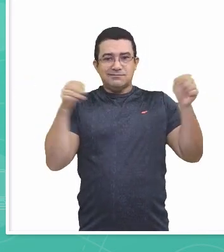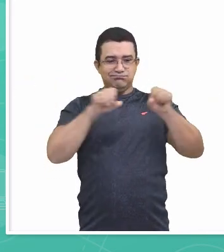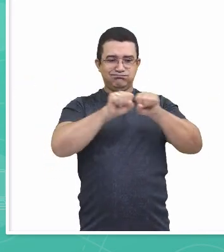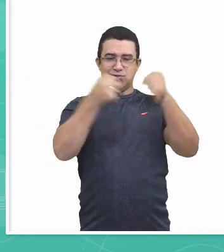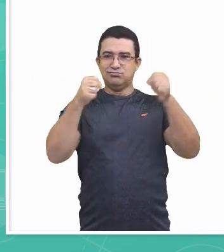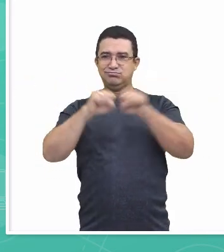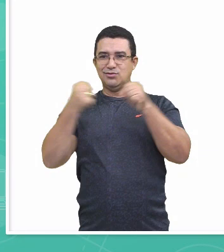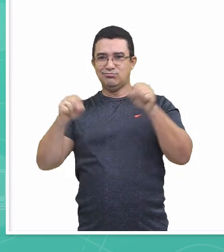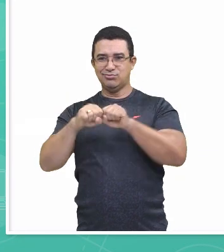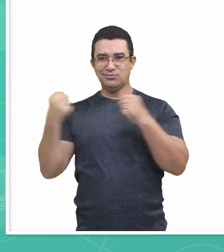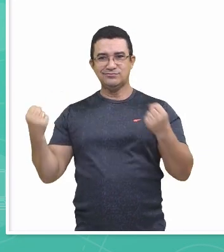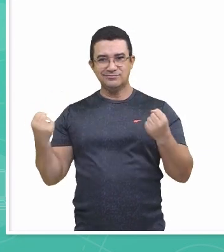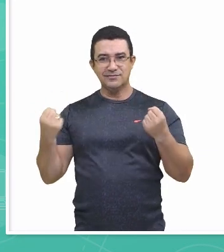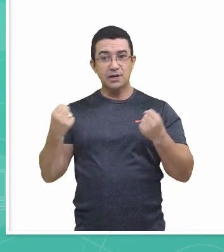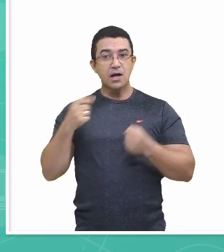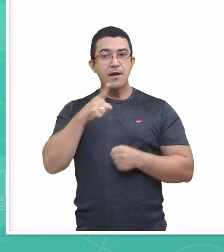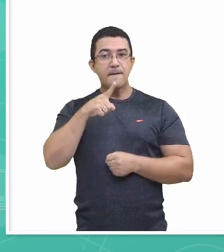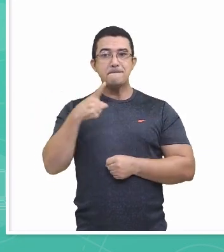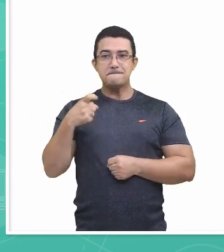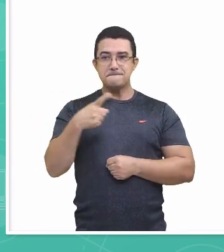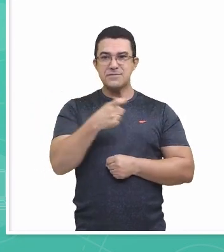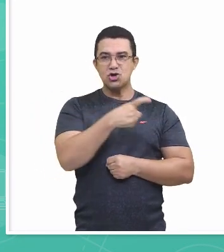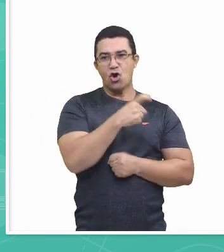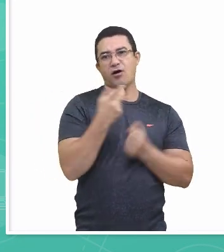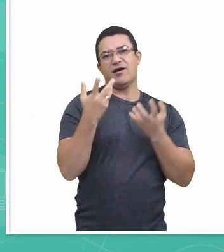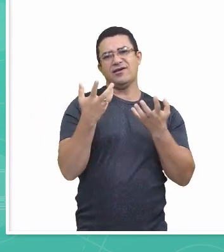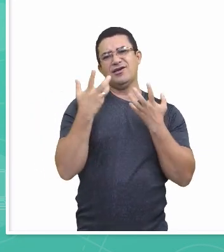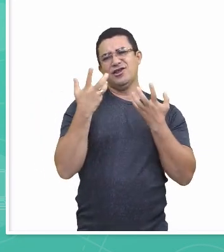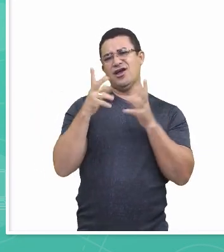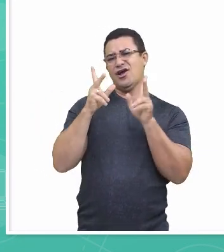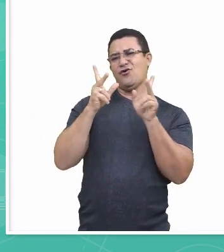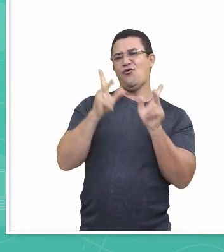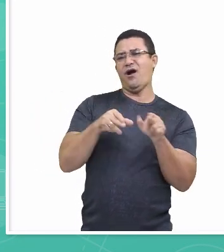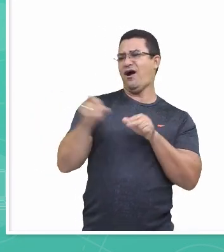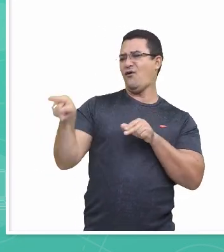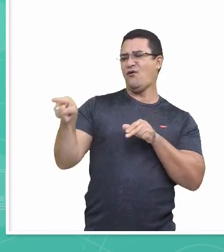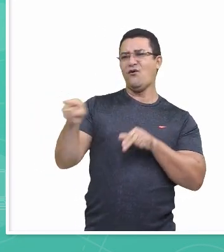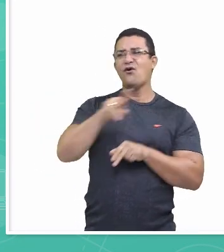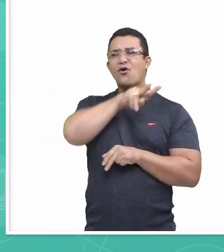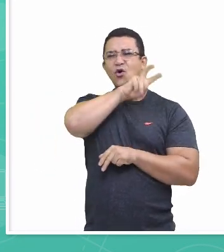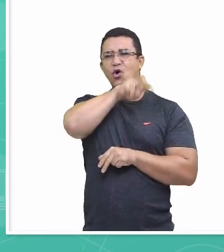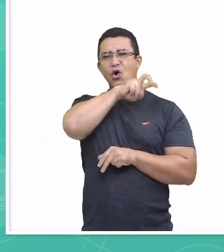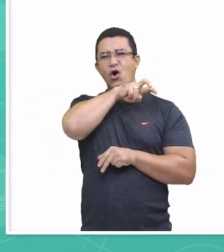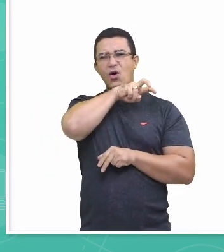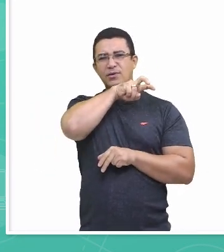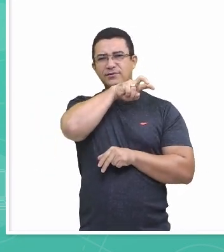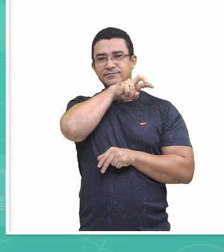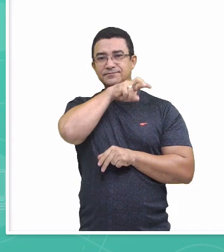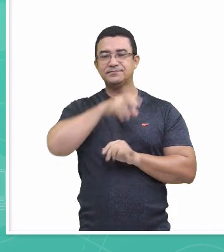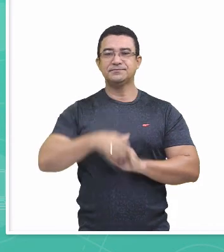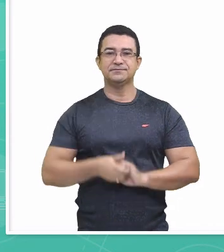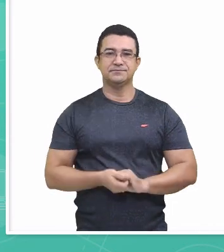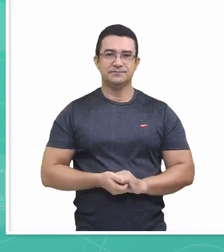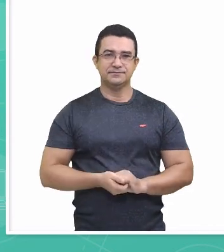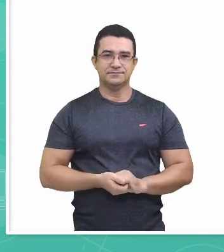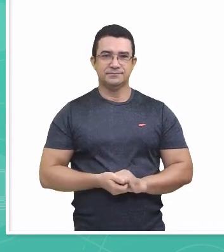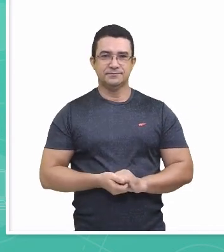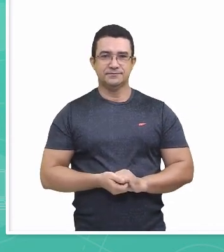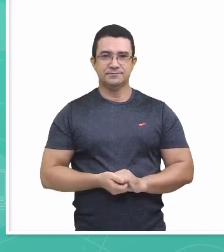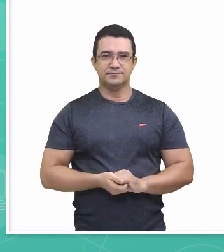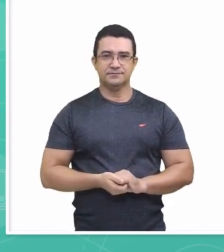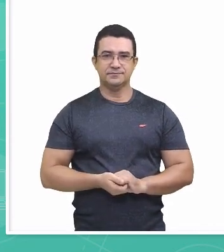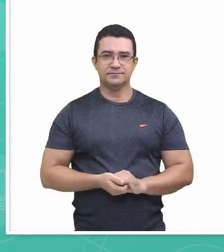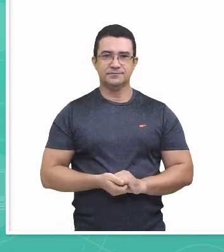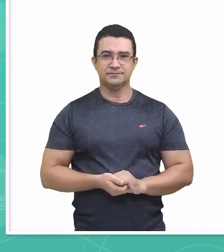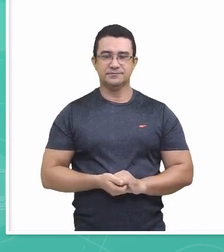minhoca, ela queria ficar do tamanho da serpente. Muito bem, ela quis